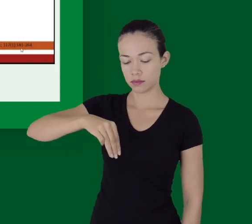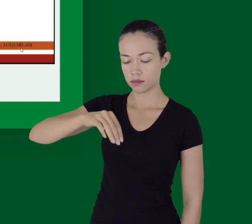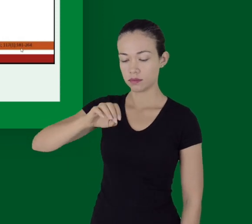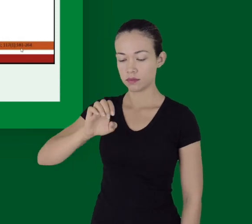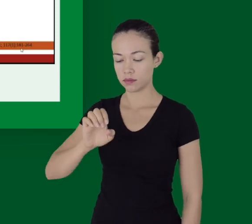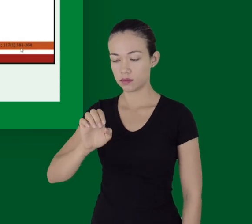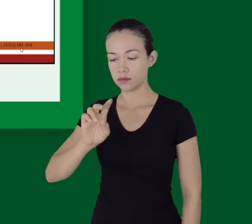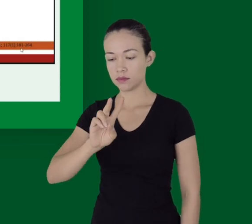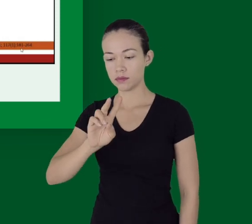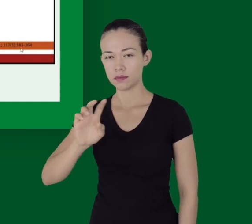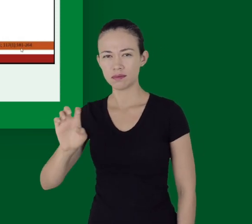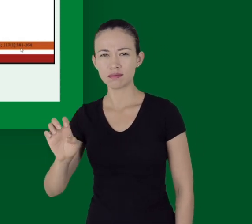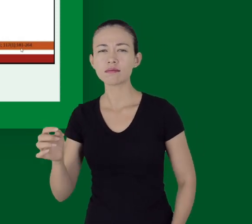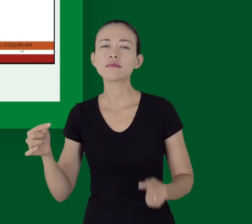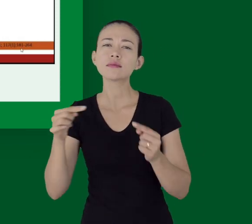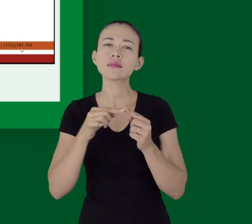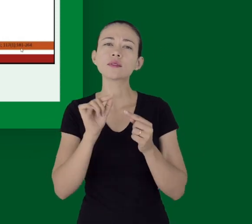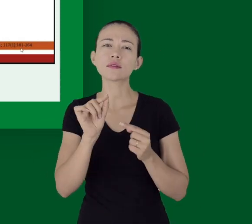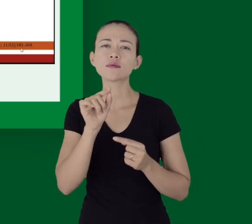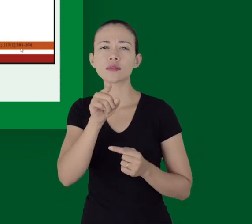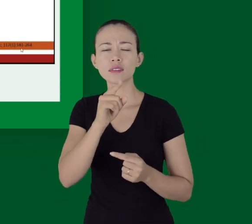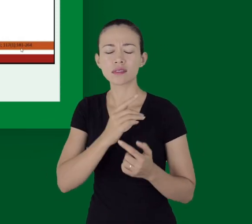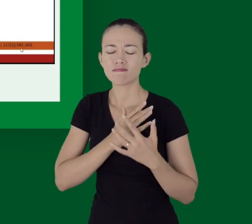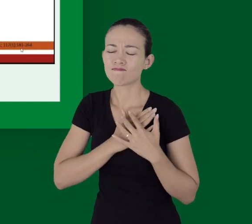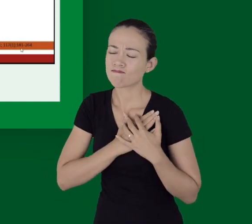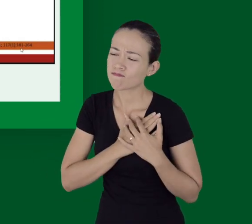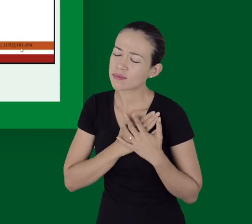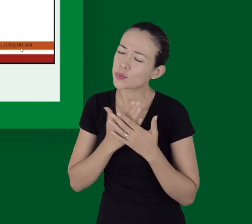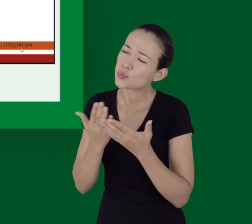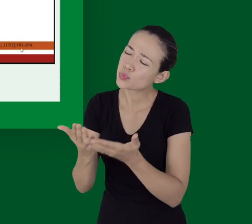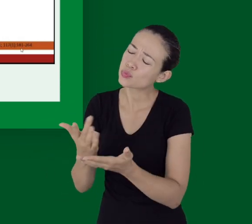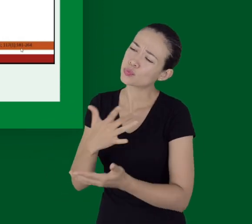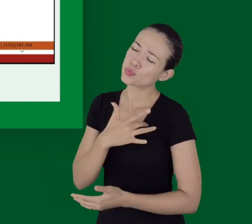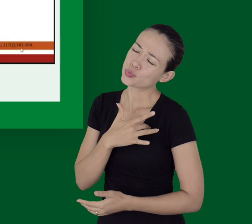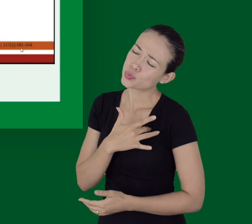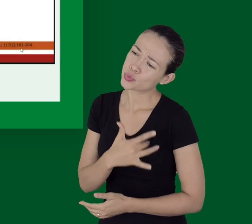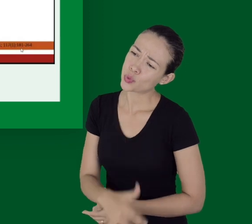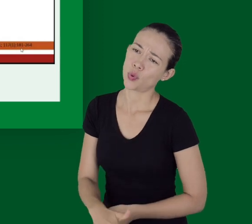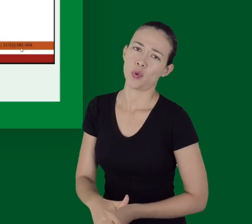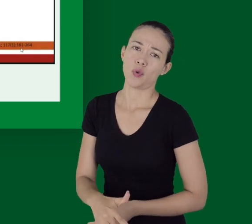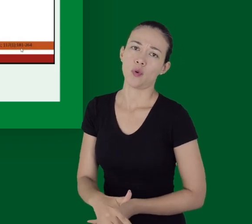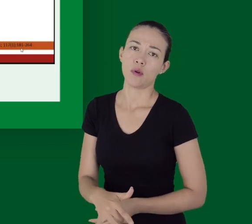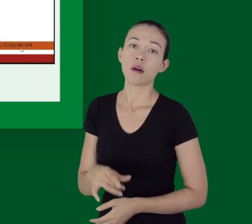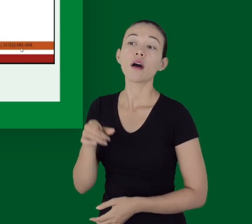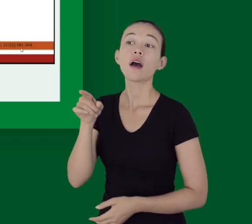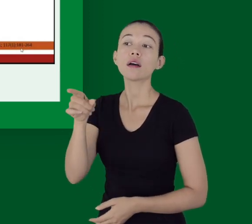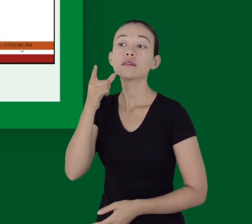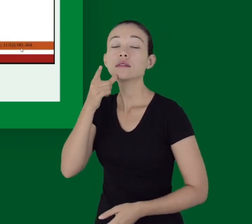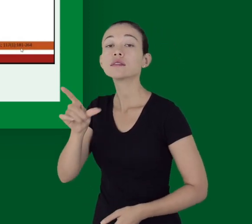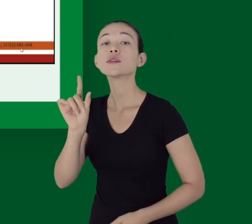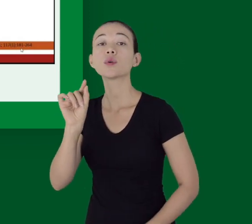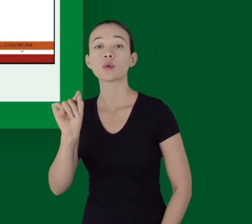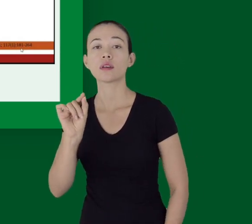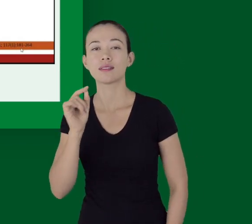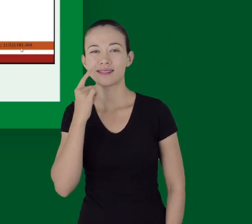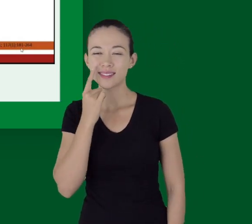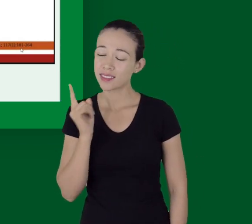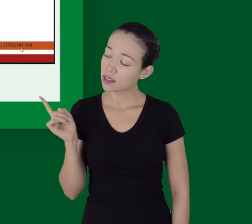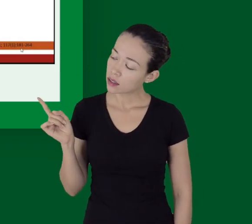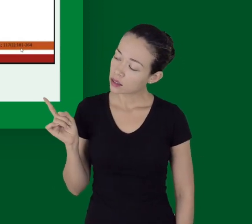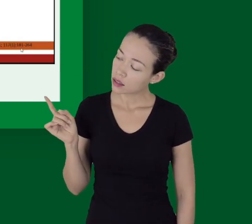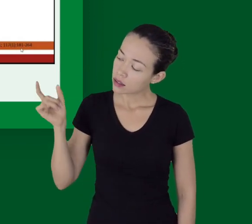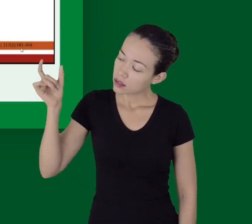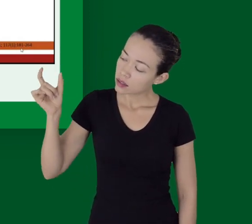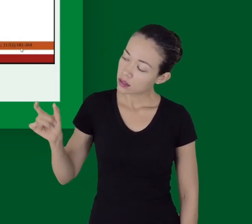achar que é alguma coisa grave. Então, se o paciente te comove, ele vai sempre ganhar move. O que seria move? O M seria